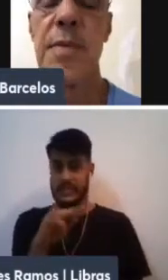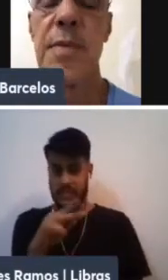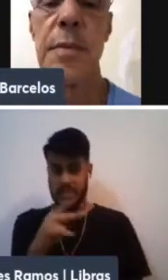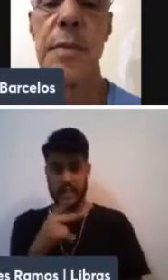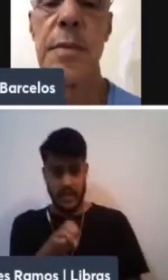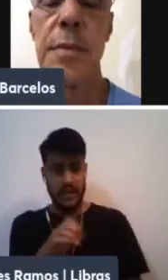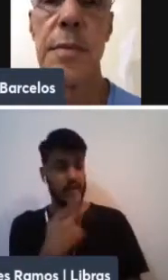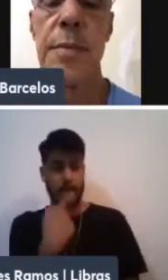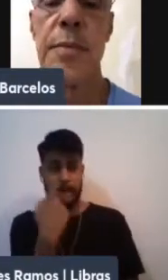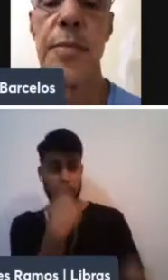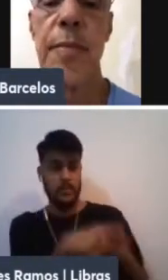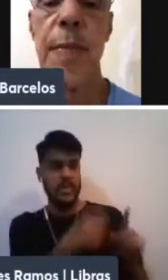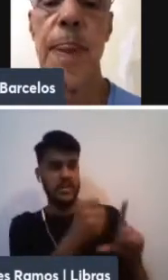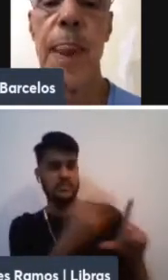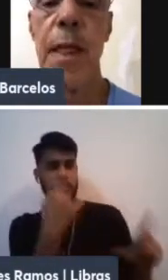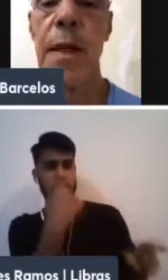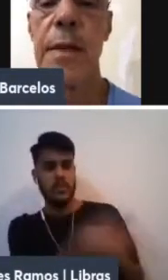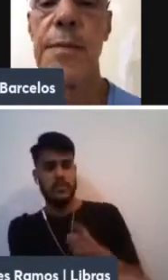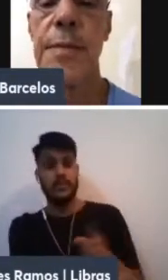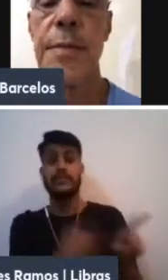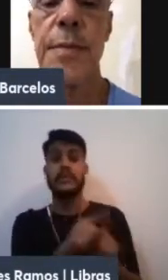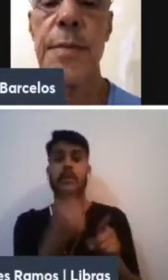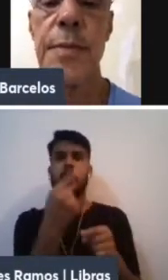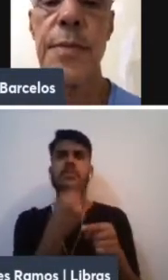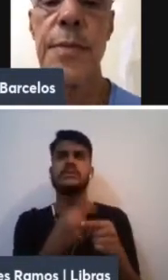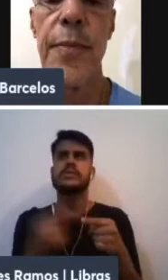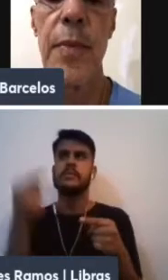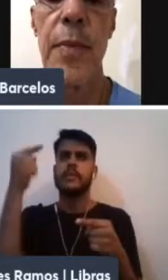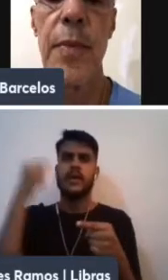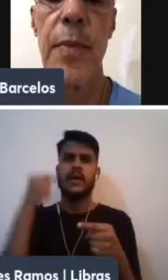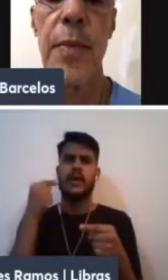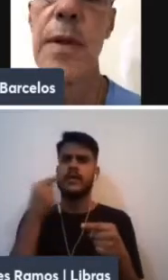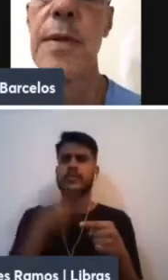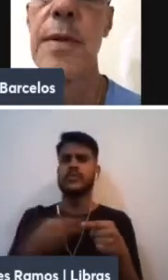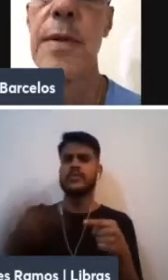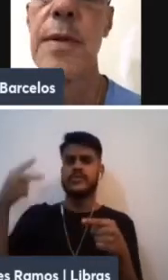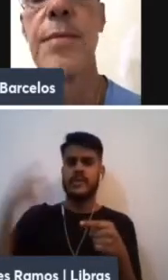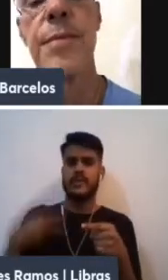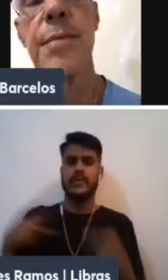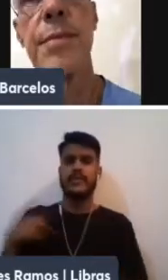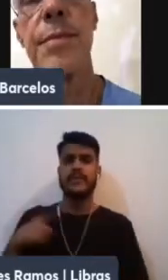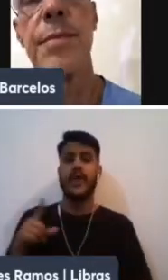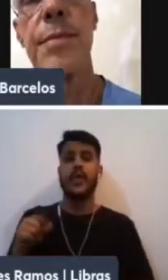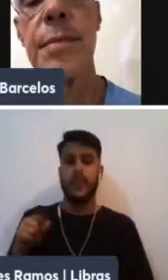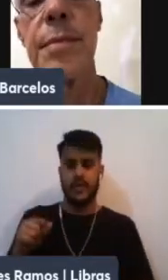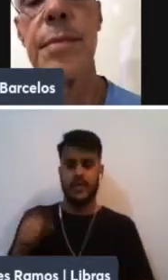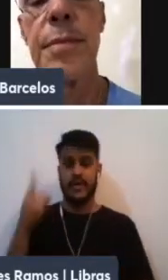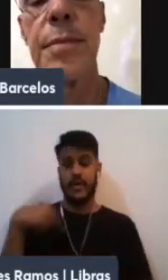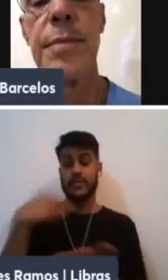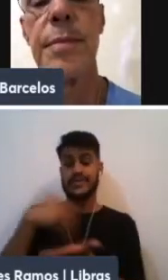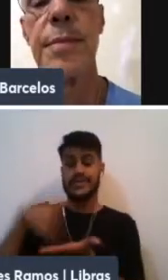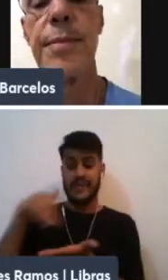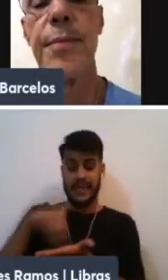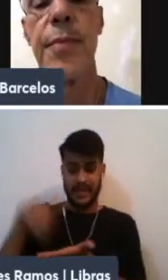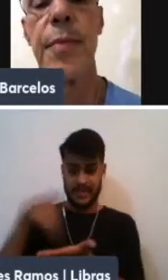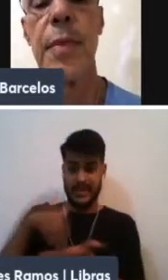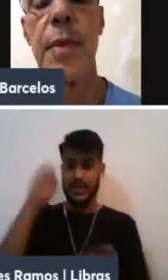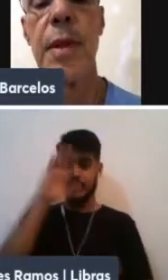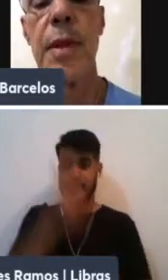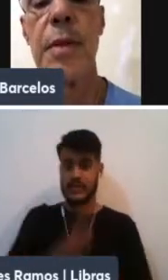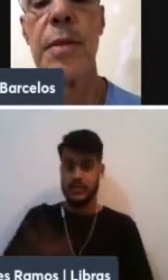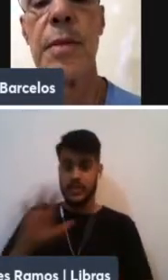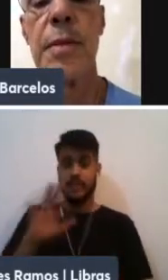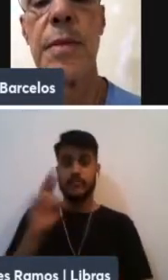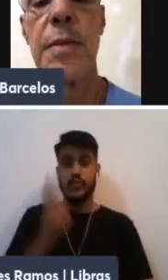esse último episódio aí de uma semana e pouco atrás, duas semanas, em que o secretário nacional de cultura estabeleceu que não